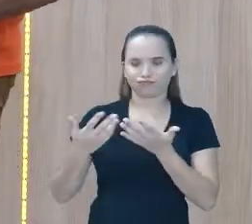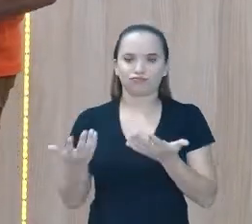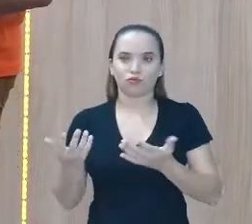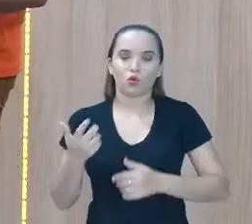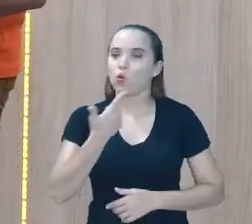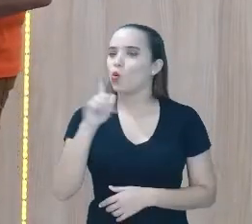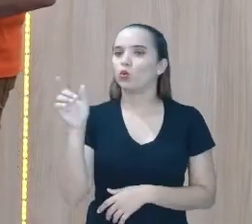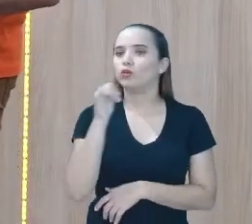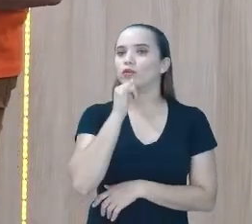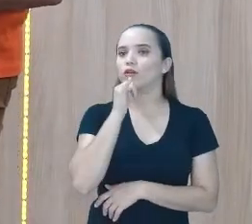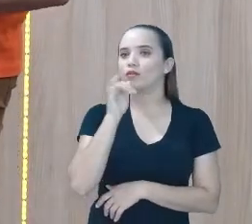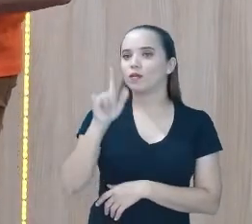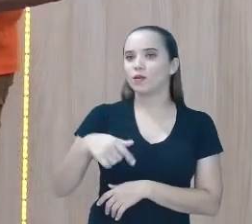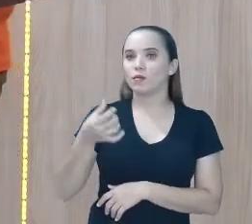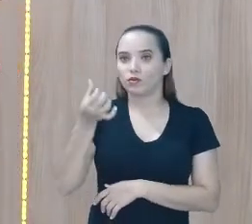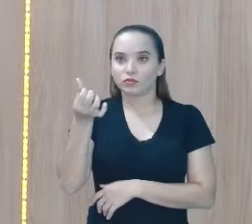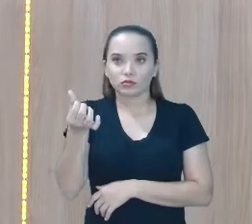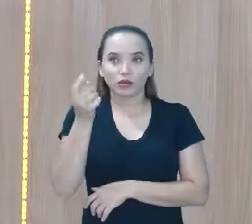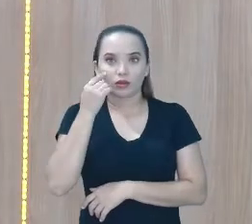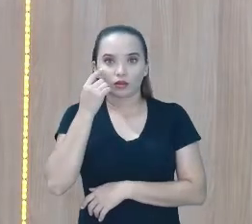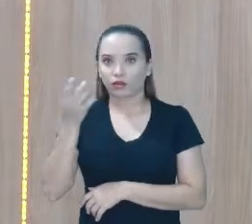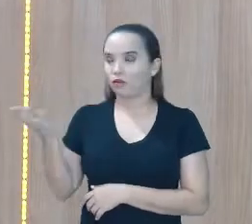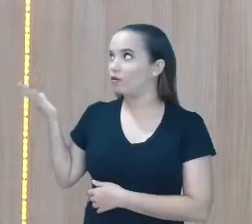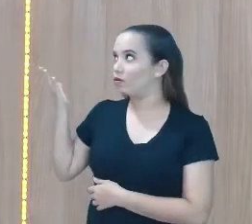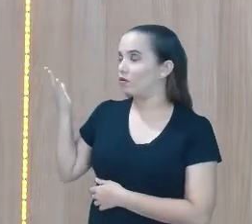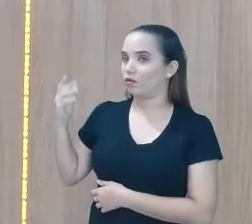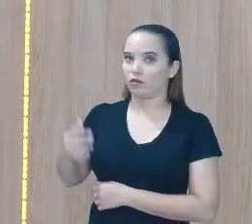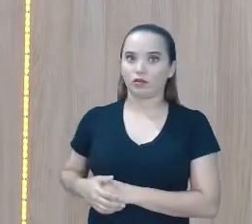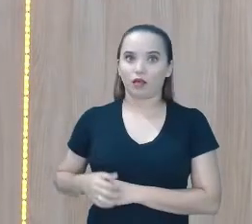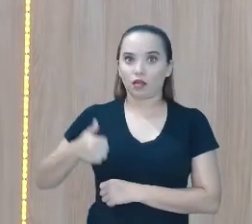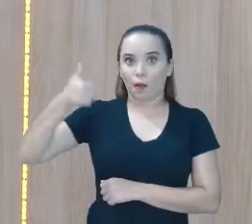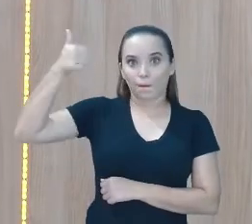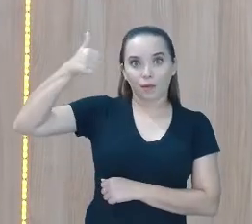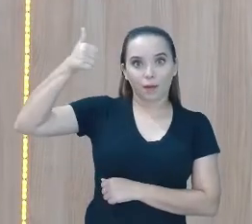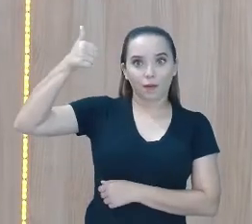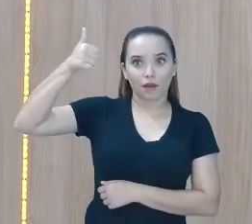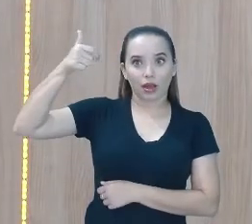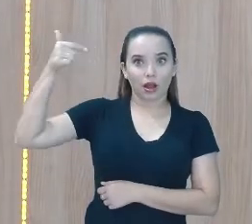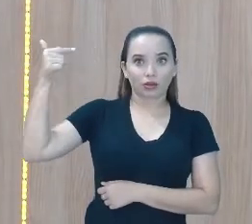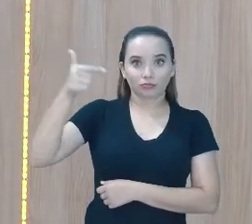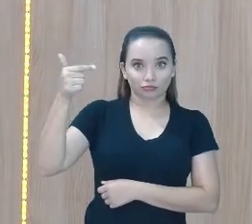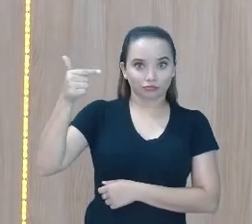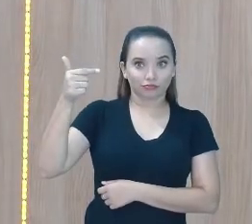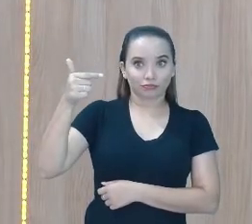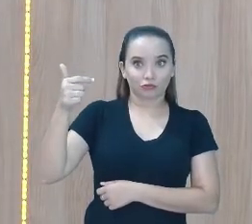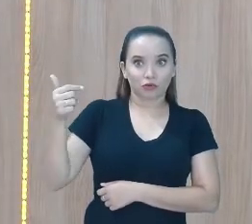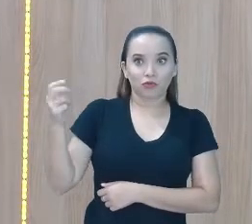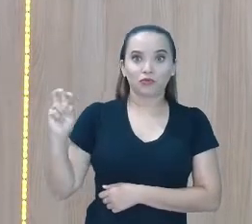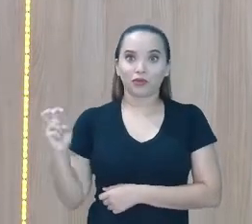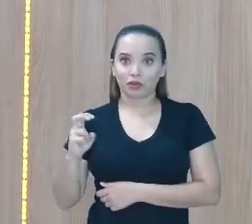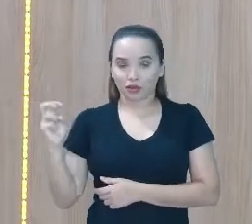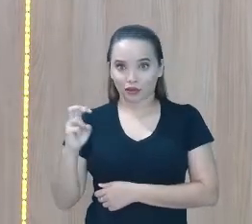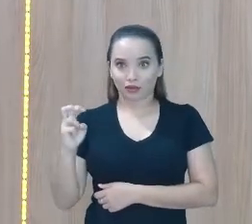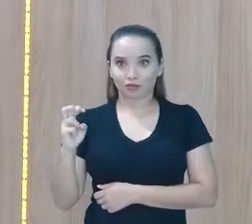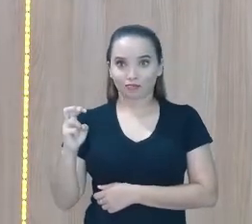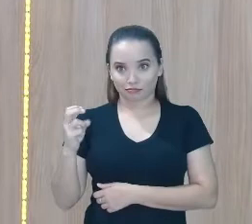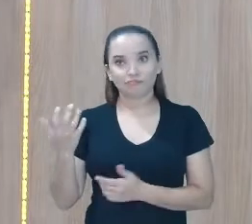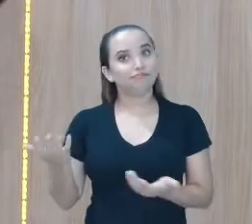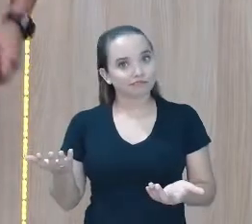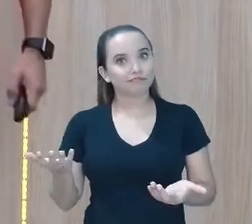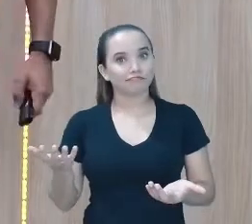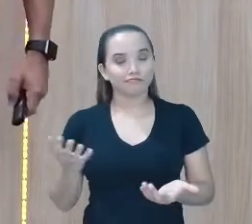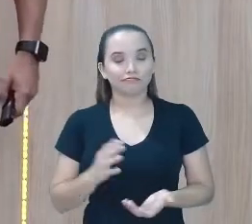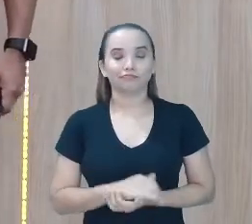Por exemplo, outro número aqui, o 6, ó, ele está presente na primeira linha, na segunda linha e na última linha